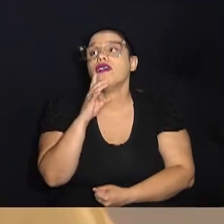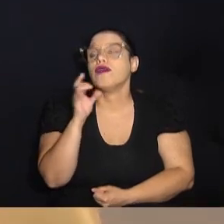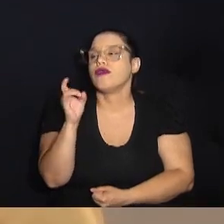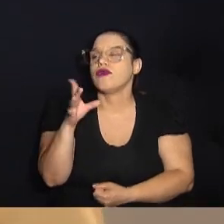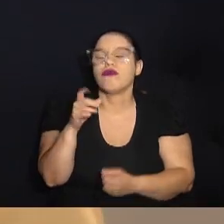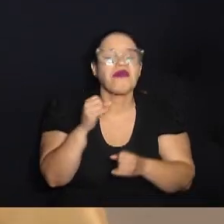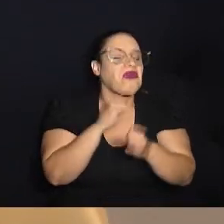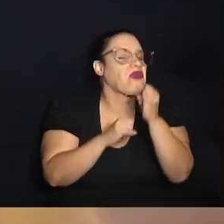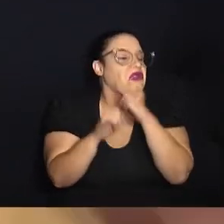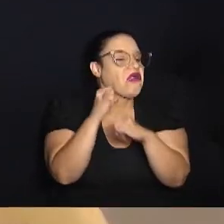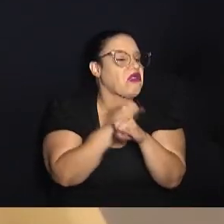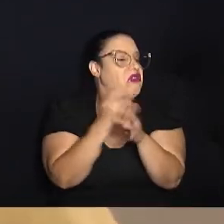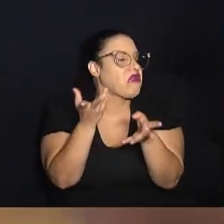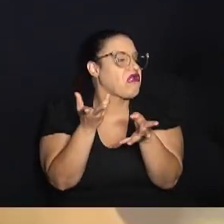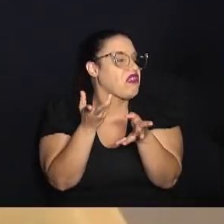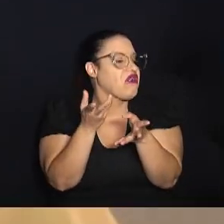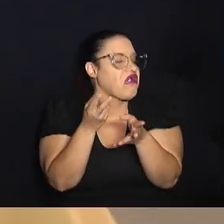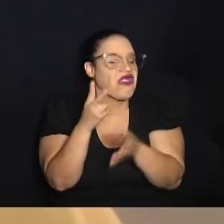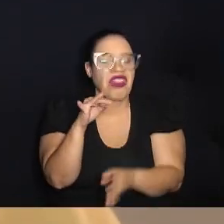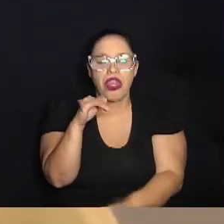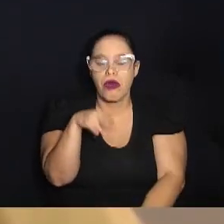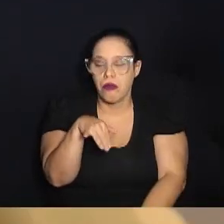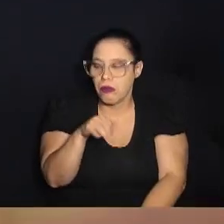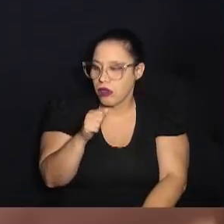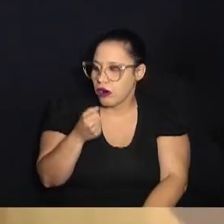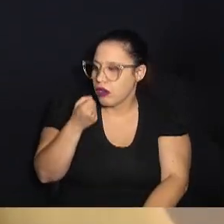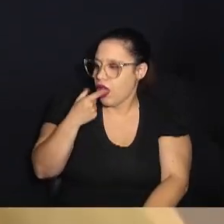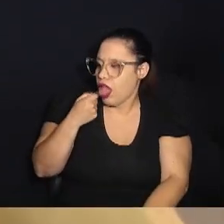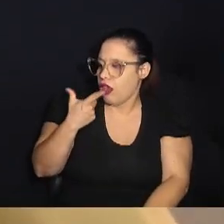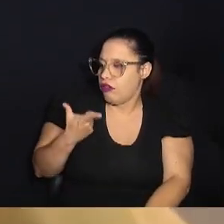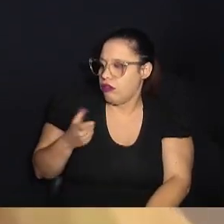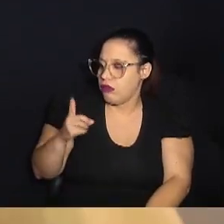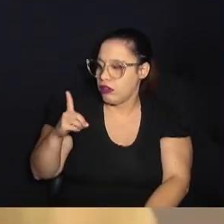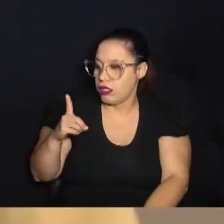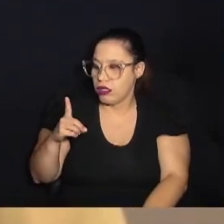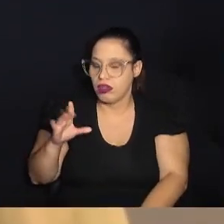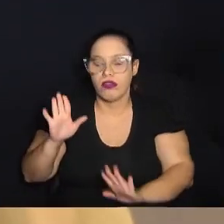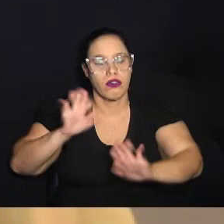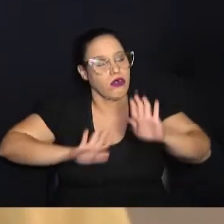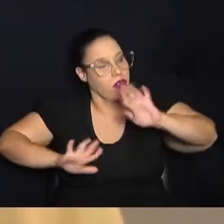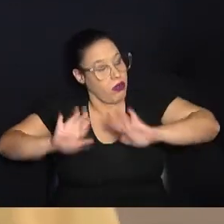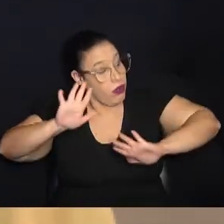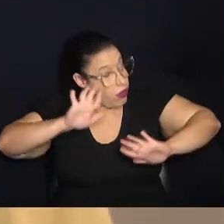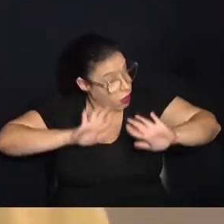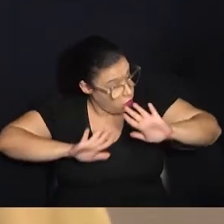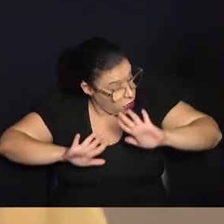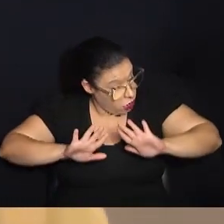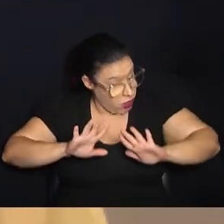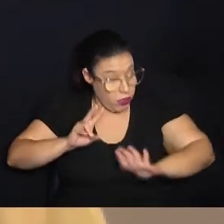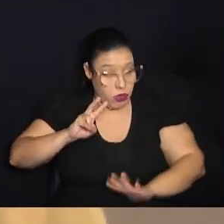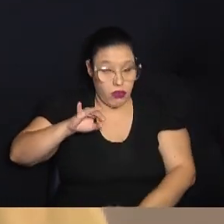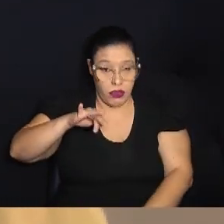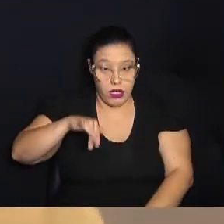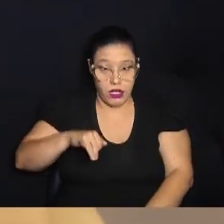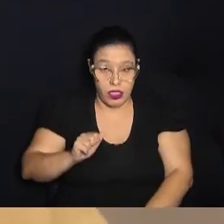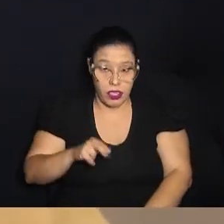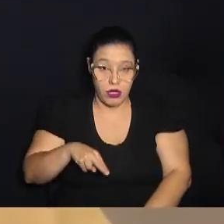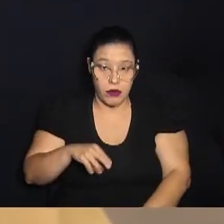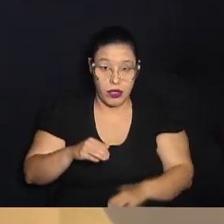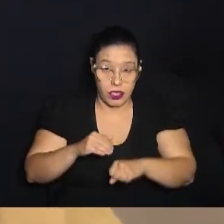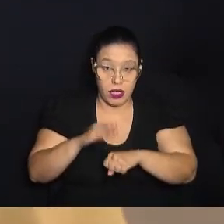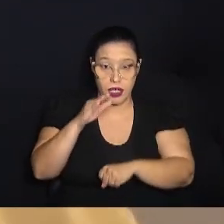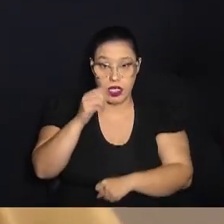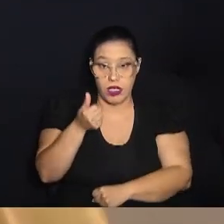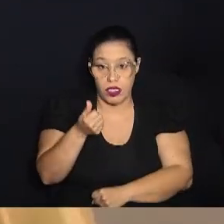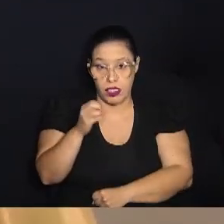suficiente que foi na internet para saber o quanto de vitamina C que tem que ingerir, quanto de D. Então, a gente tem que ter cuidado, por exemplo, vitamina D, se estiver acima de